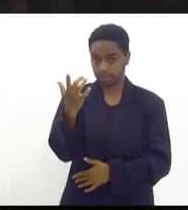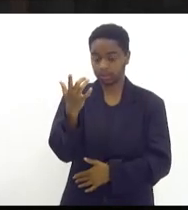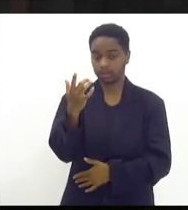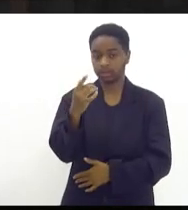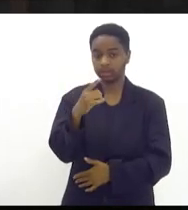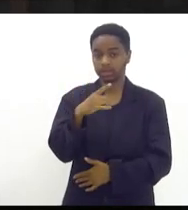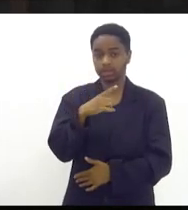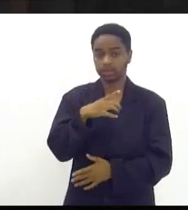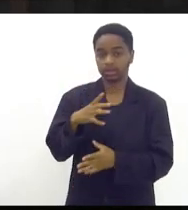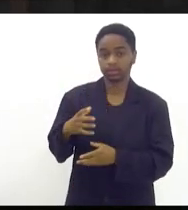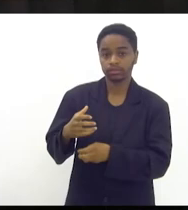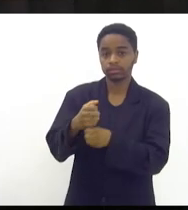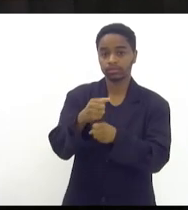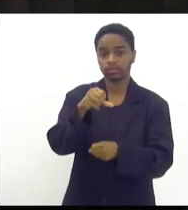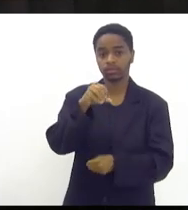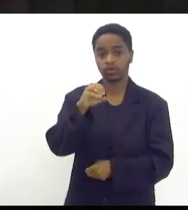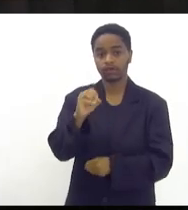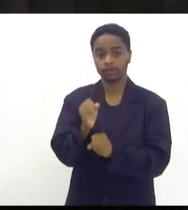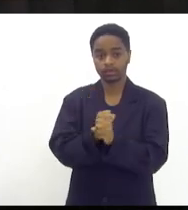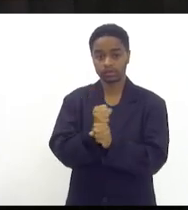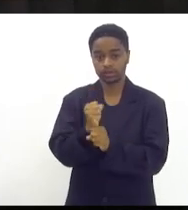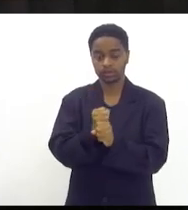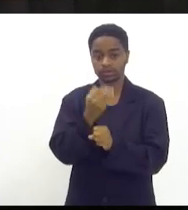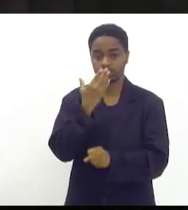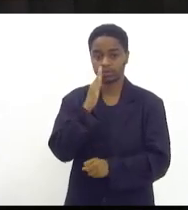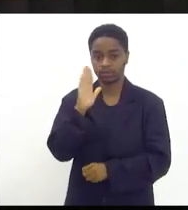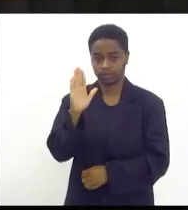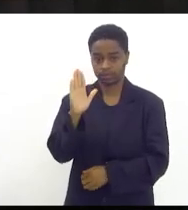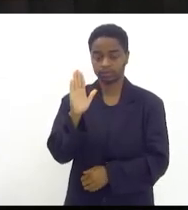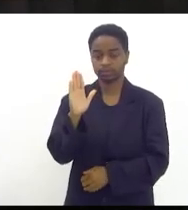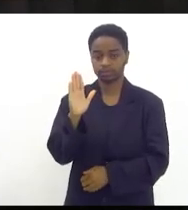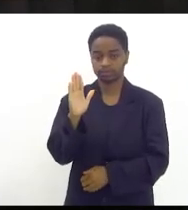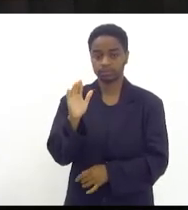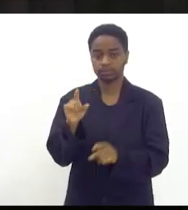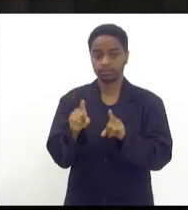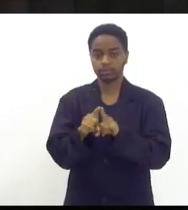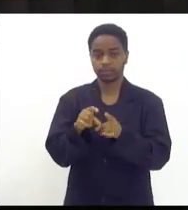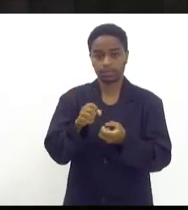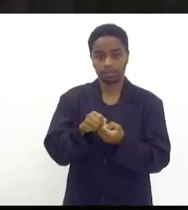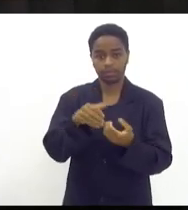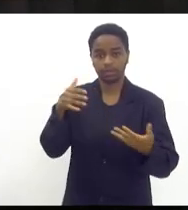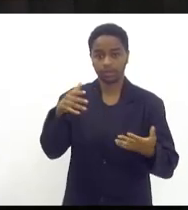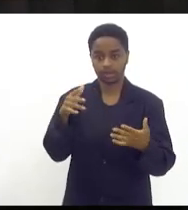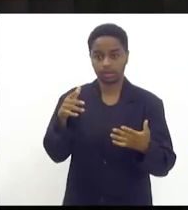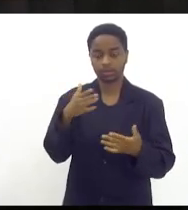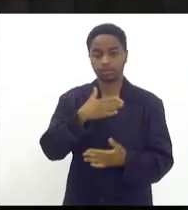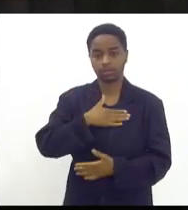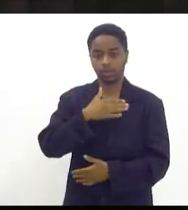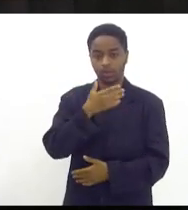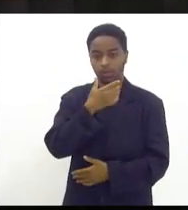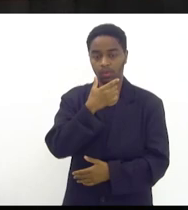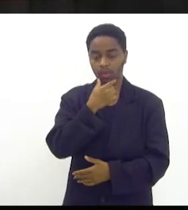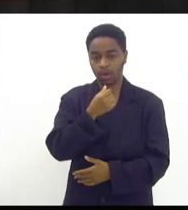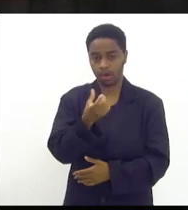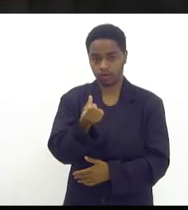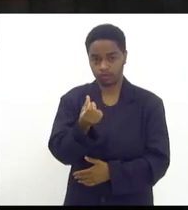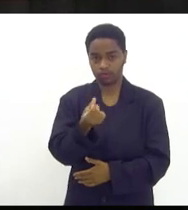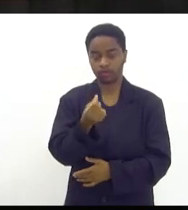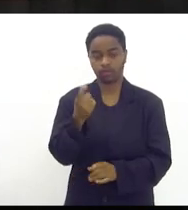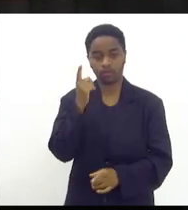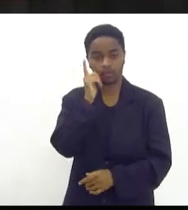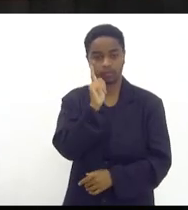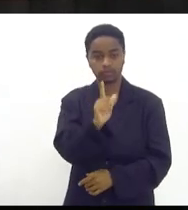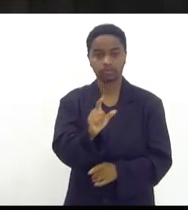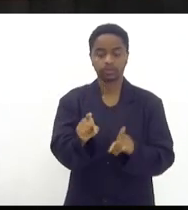completam 90 anos dessa promessa e desse milagre alcançado pelo meu avô Chico Machado.